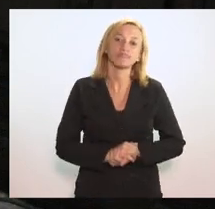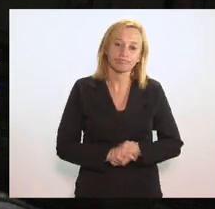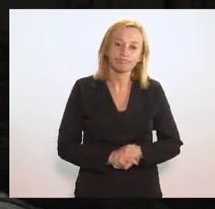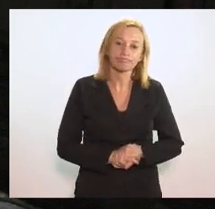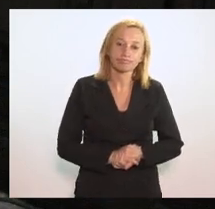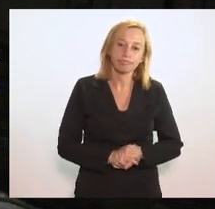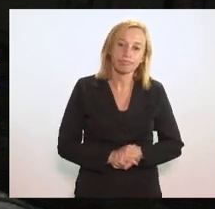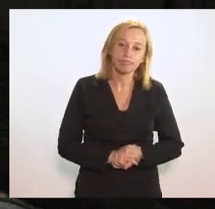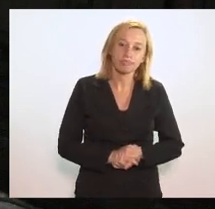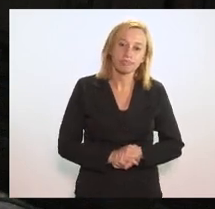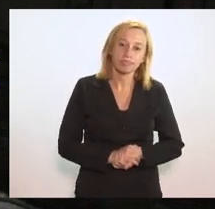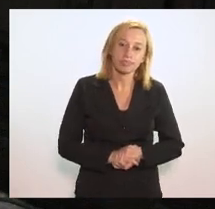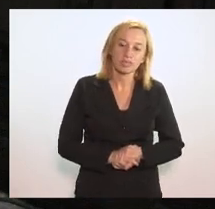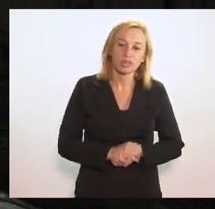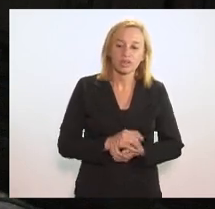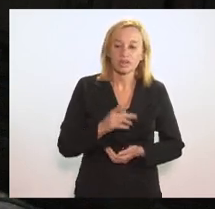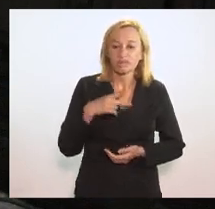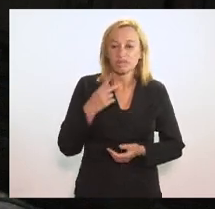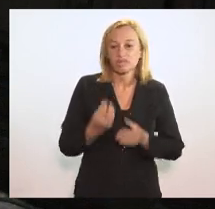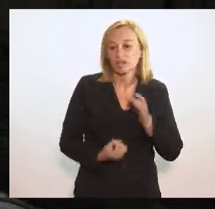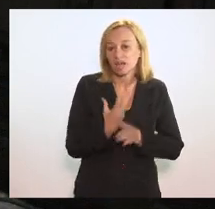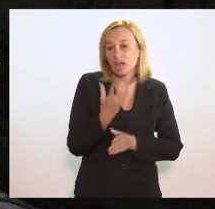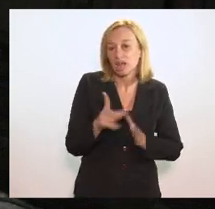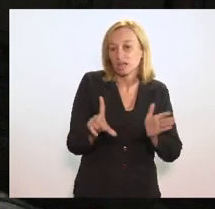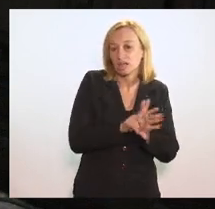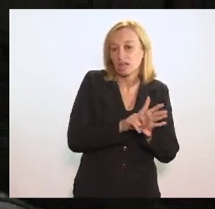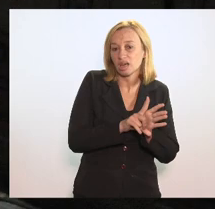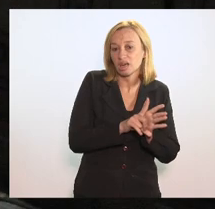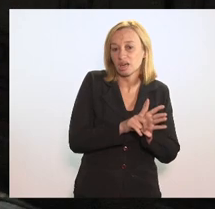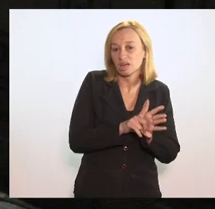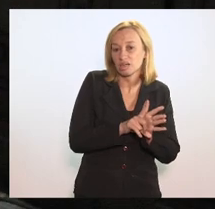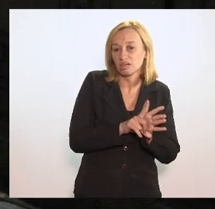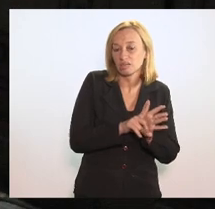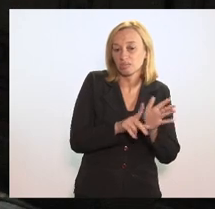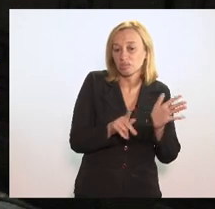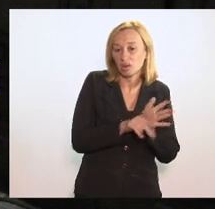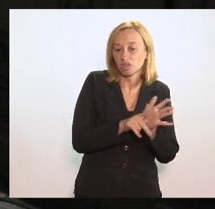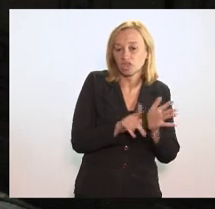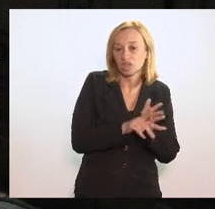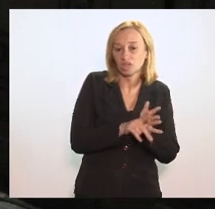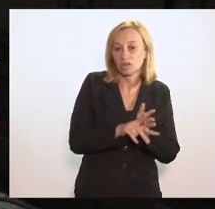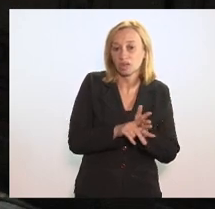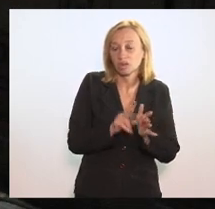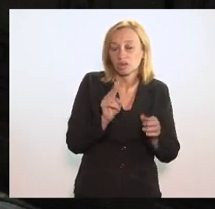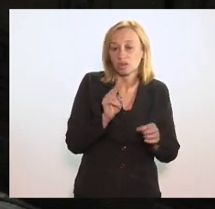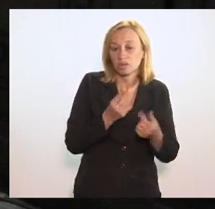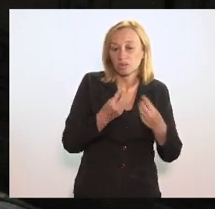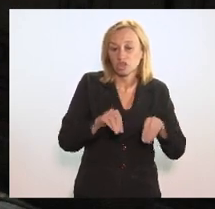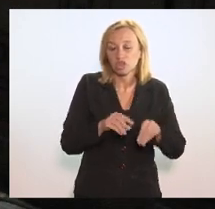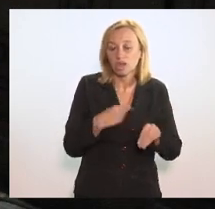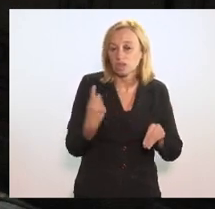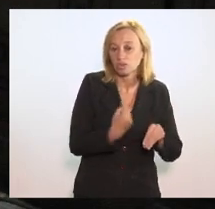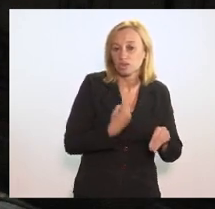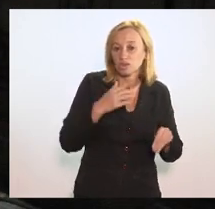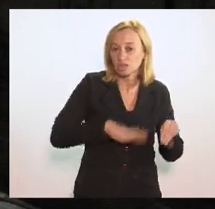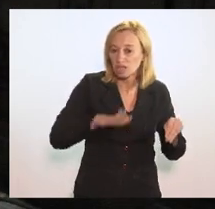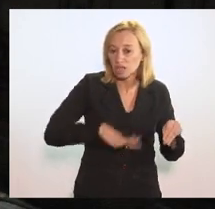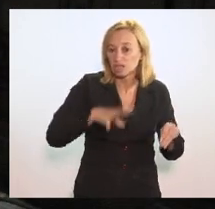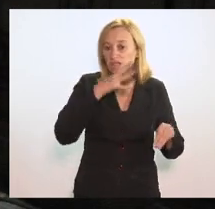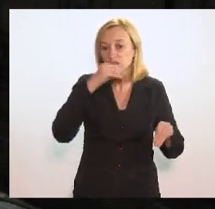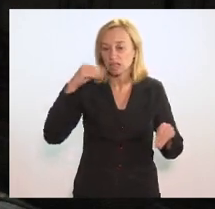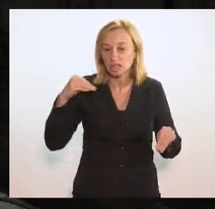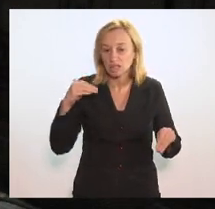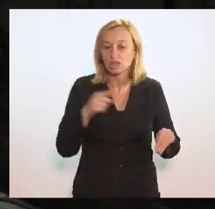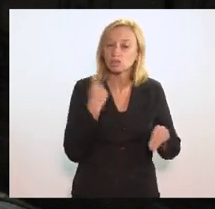dá apenas para a gente fazer via projeto de lei algo que impacta as nossas crianças, os nossos adolescentes,